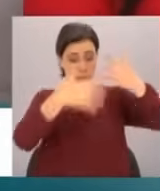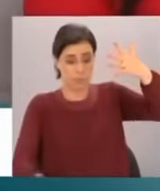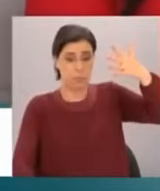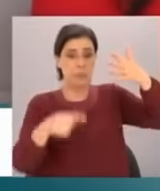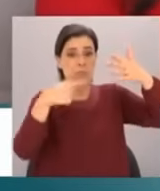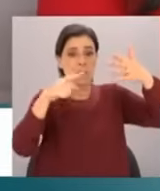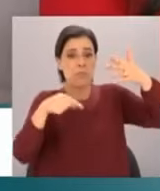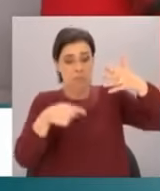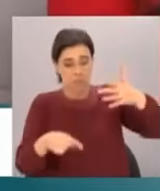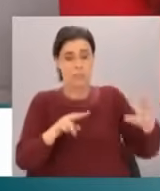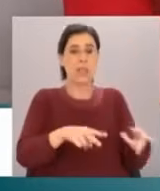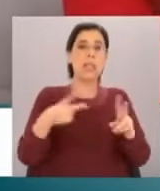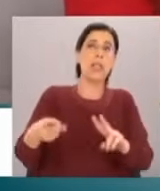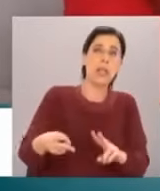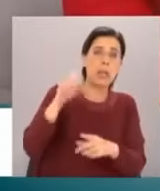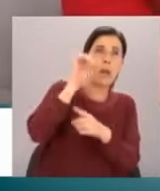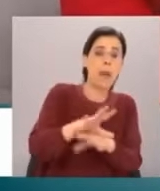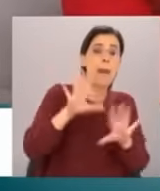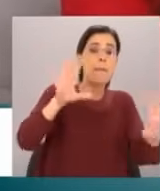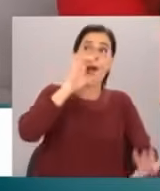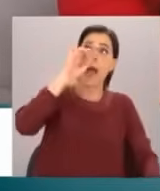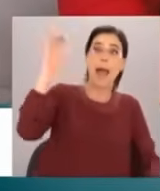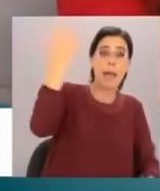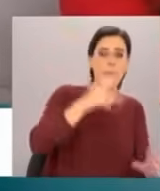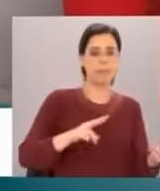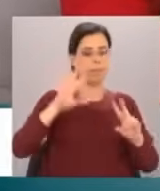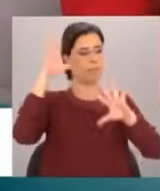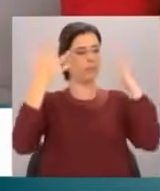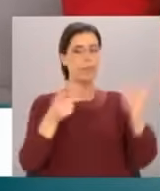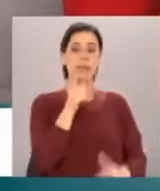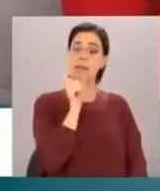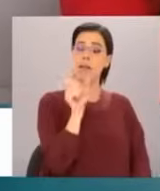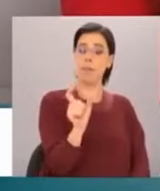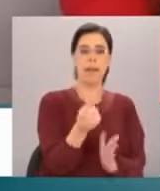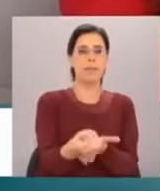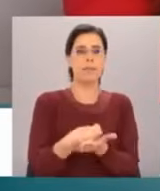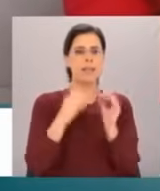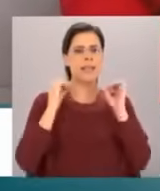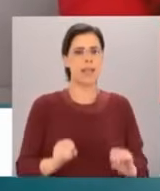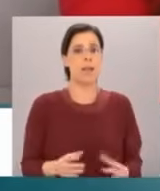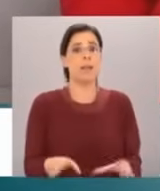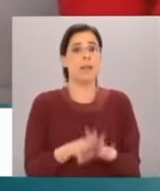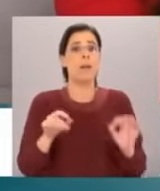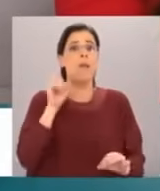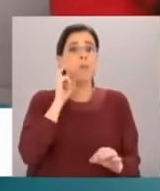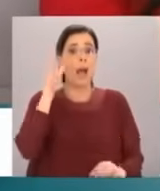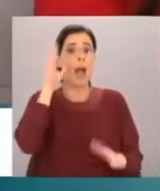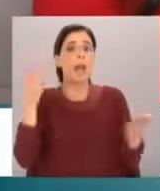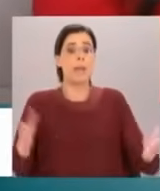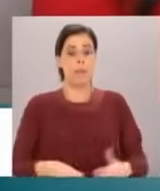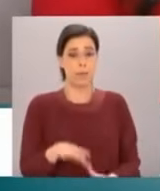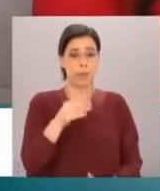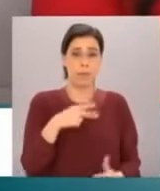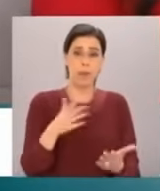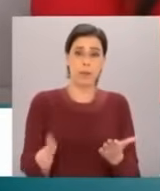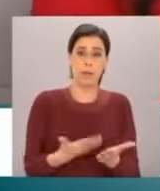por lá daquilo que a transição energética mas em ambiente alterações climáticas a palavra aparece 10 vezes assim como a proteção animal